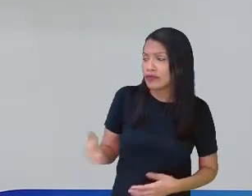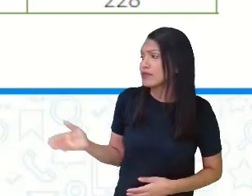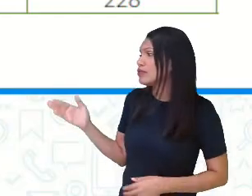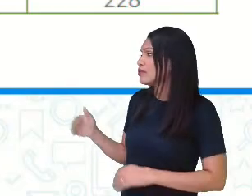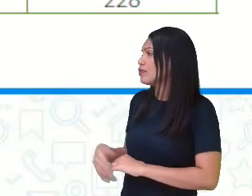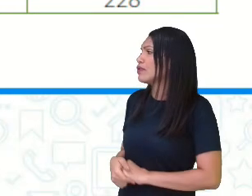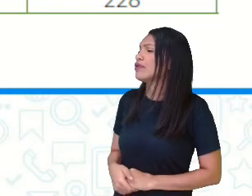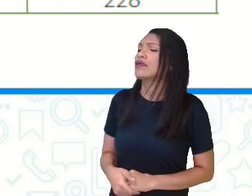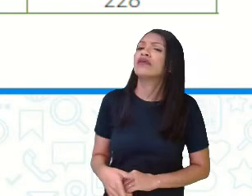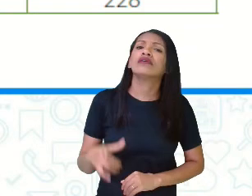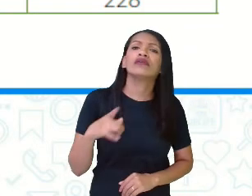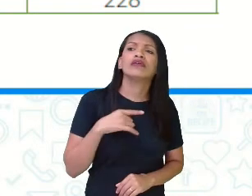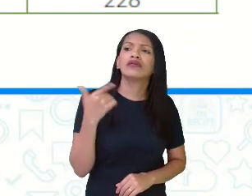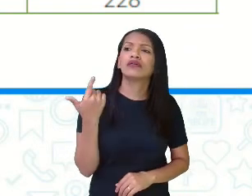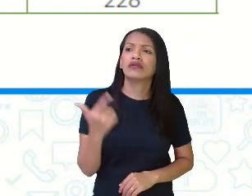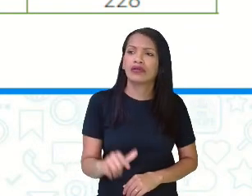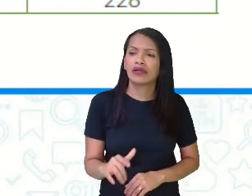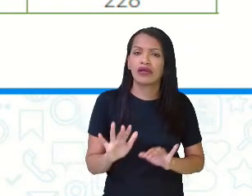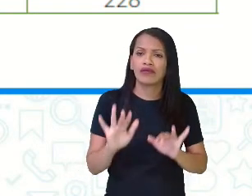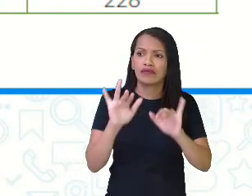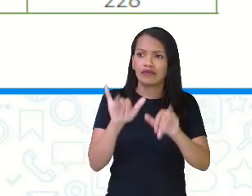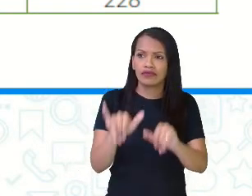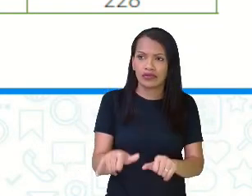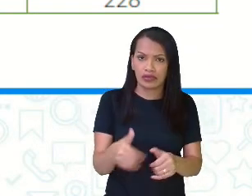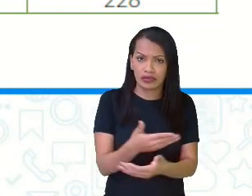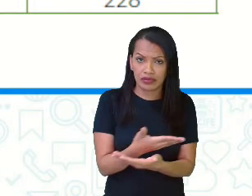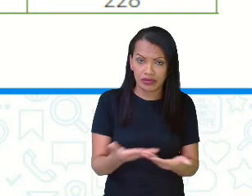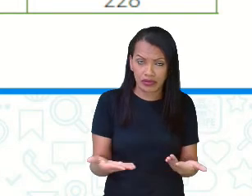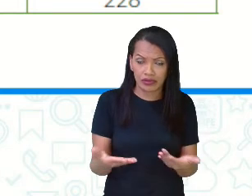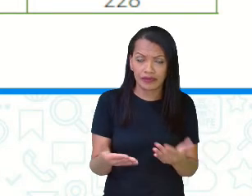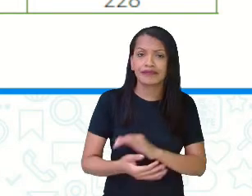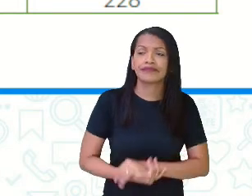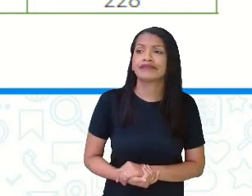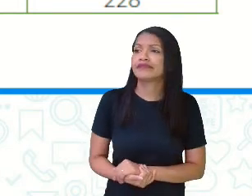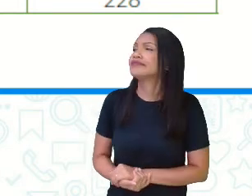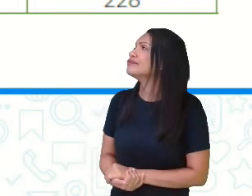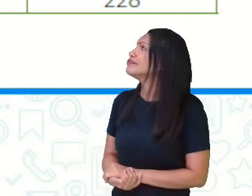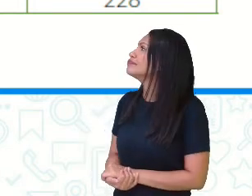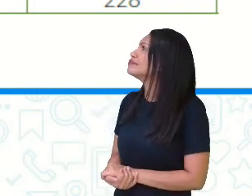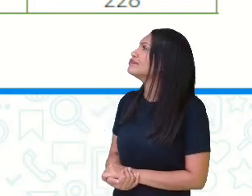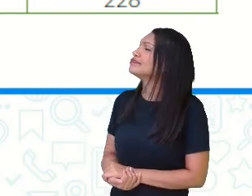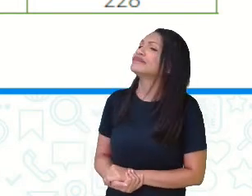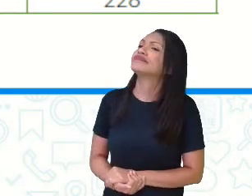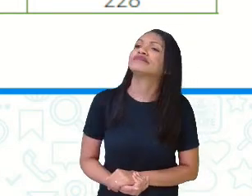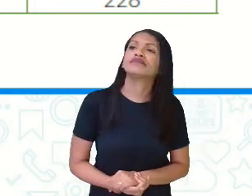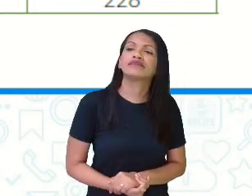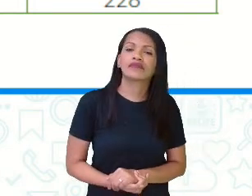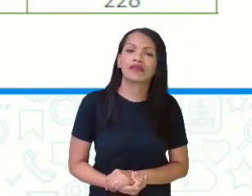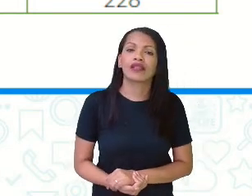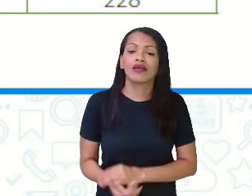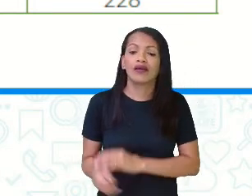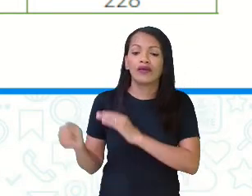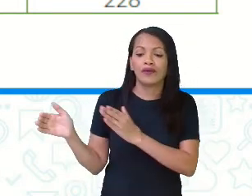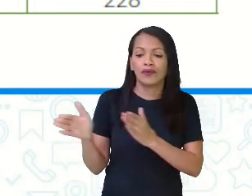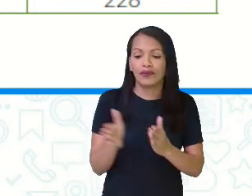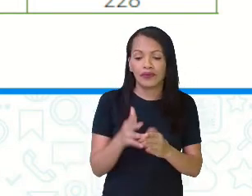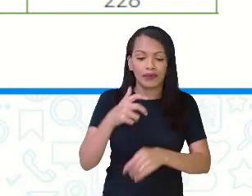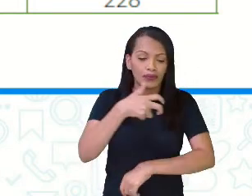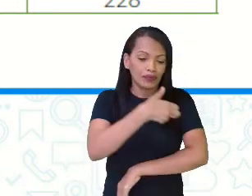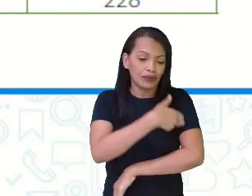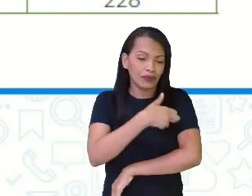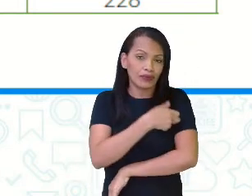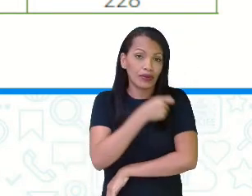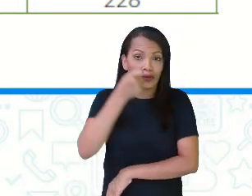Eu tenho mais uma. Vou finalizar com essa, certo? Durante a campanha de vacinação contra a gripe aplicada